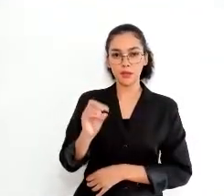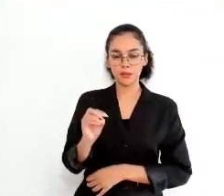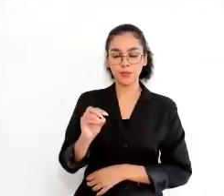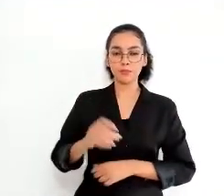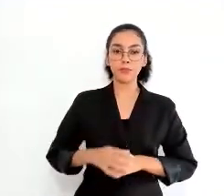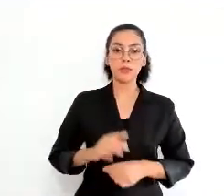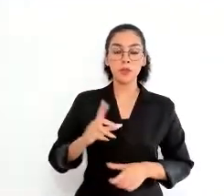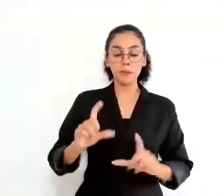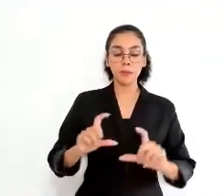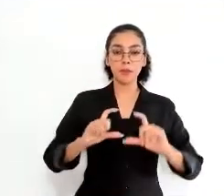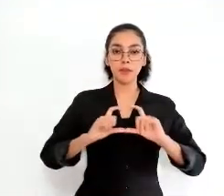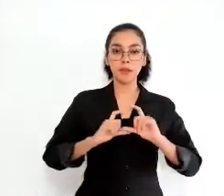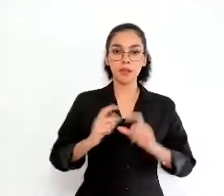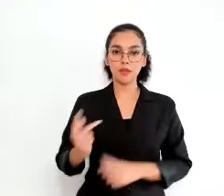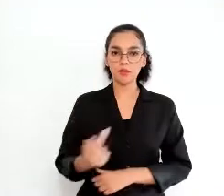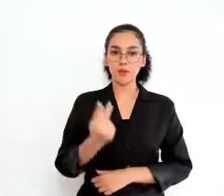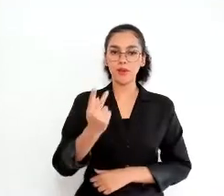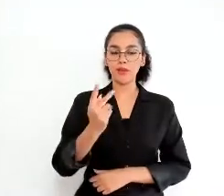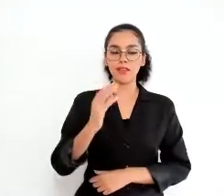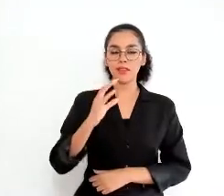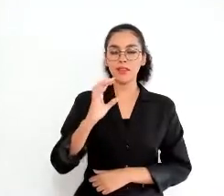Judiciário Seabra Fagundes.